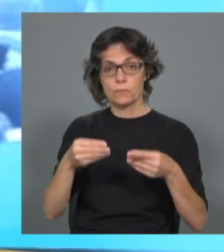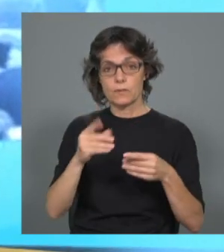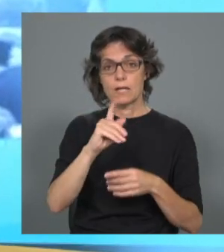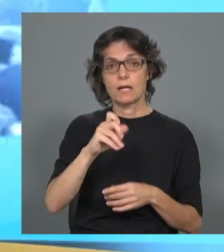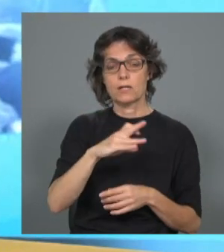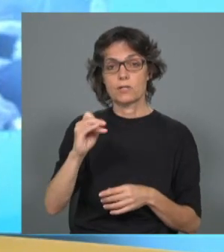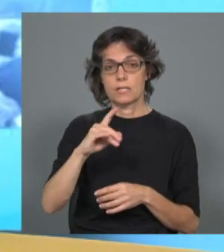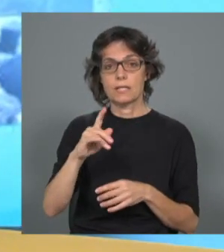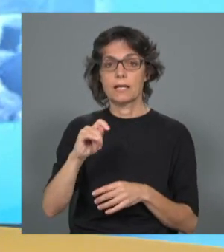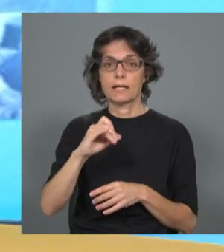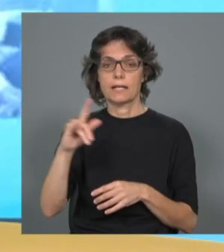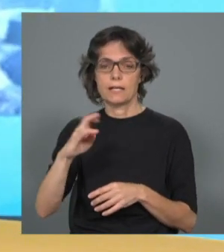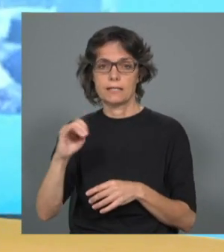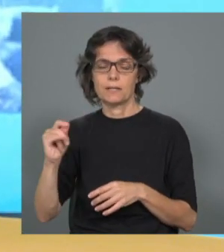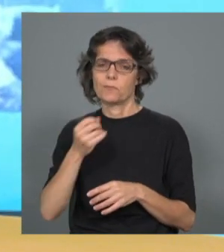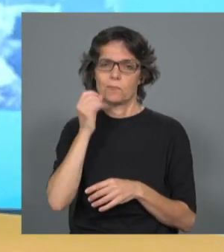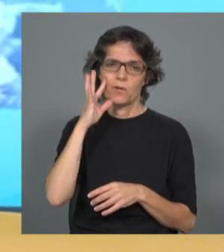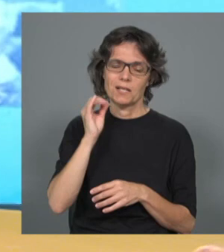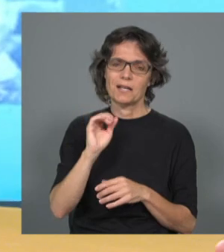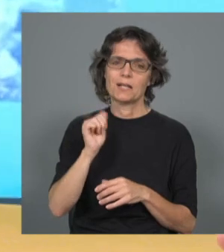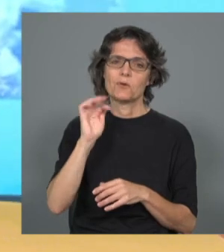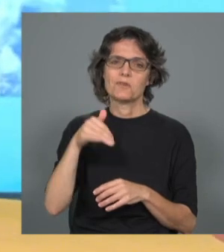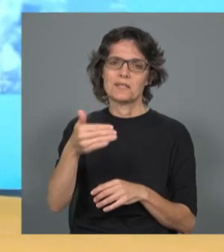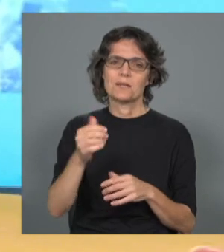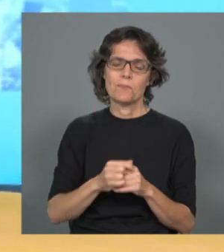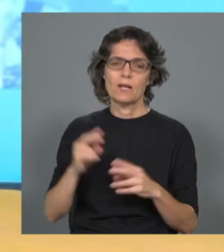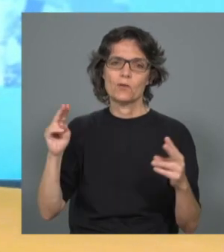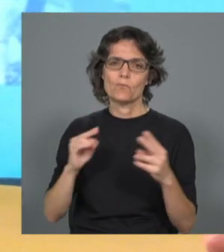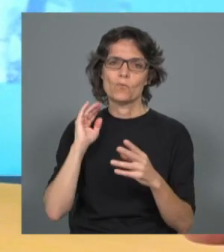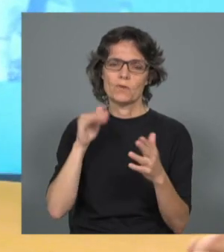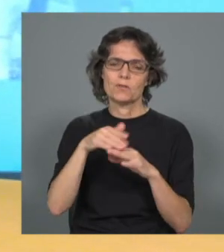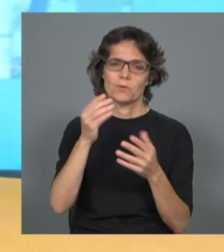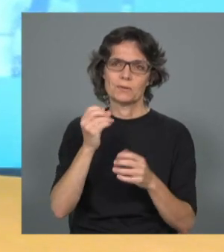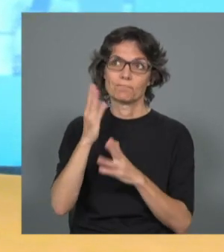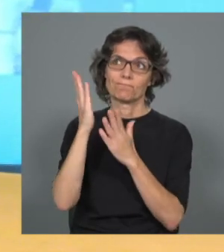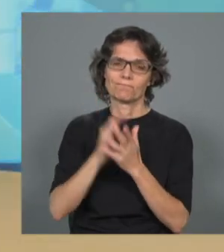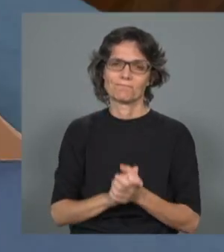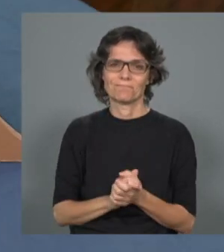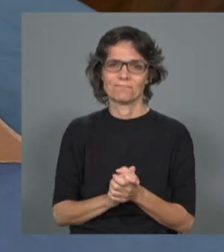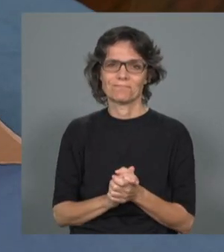Agência Eclésia. Desejo-lhe uma boa tarde, ótimo fim de semana, até a próxima segunda-feira, se Deus quiser.